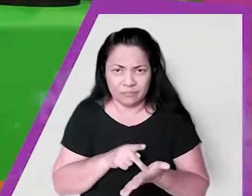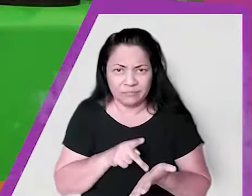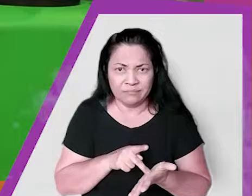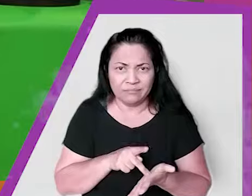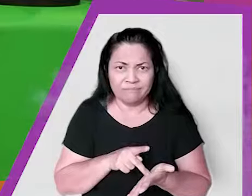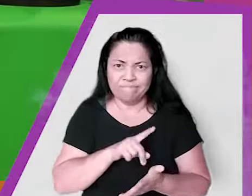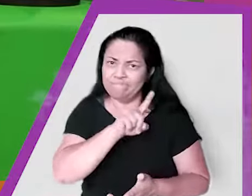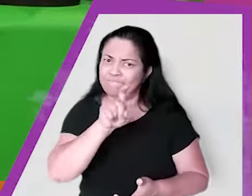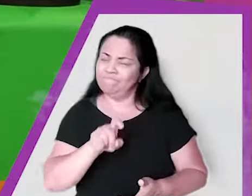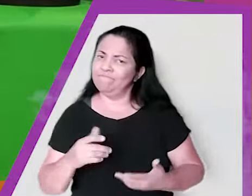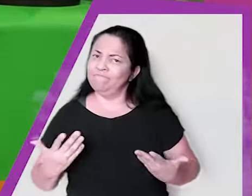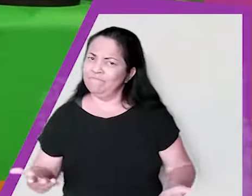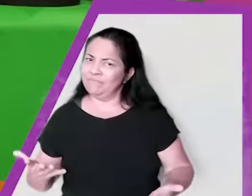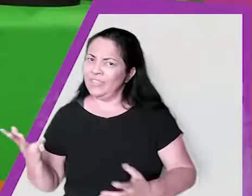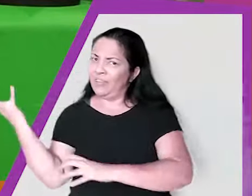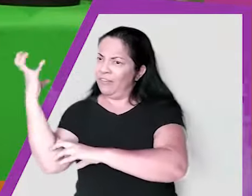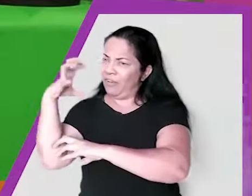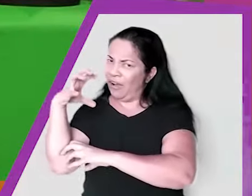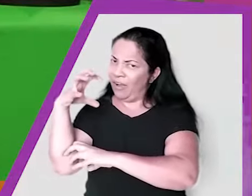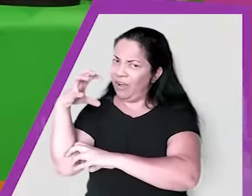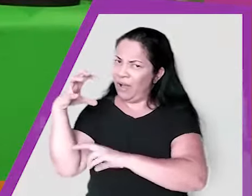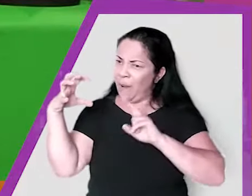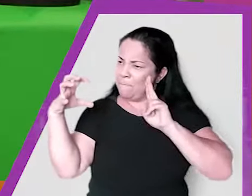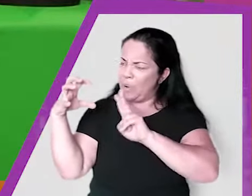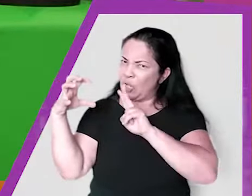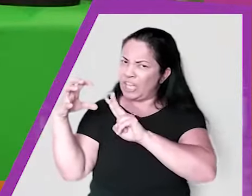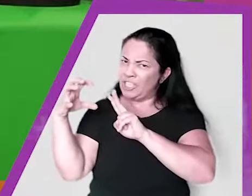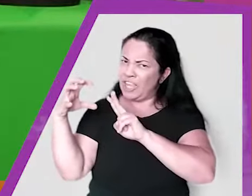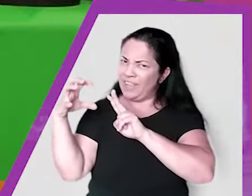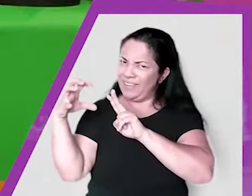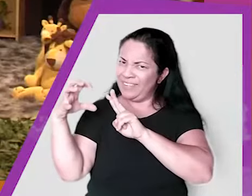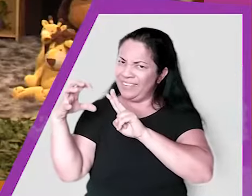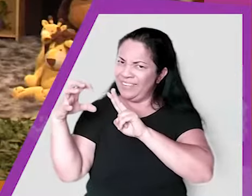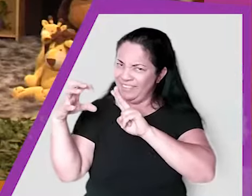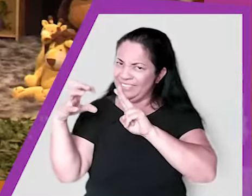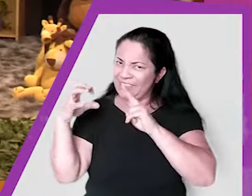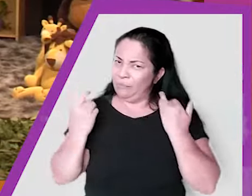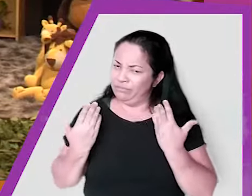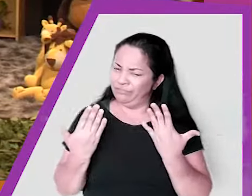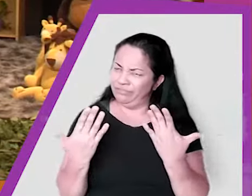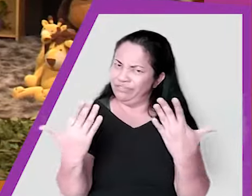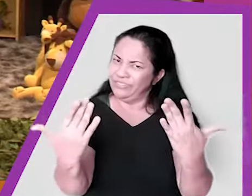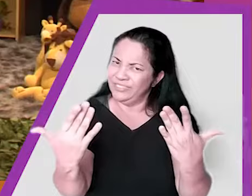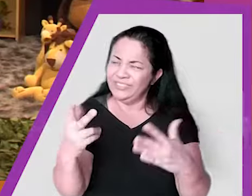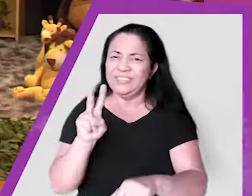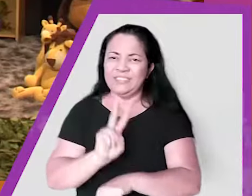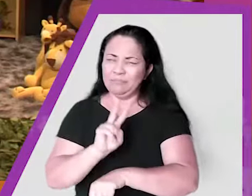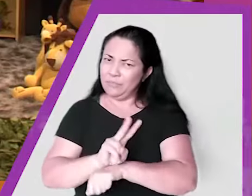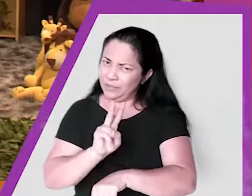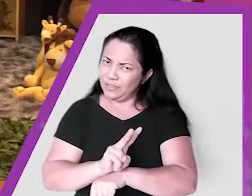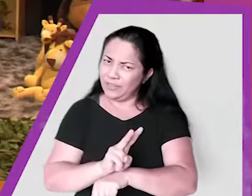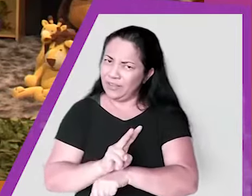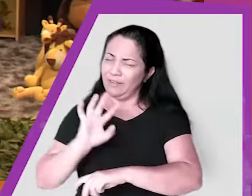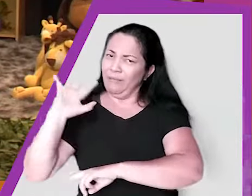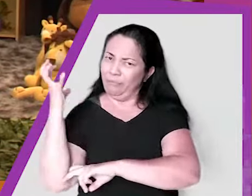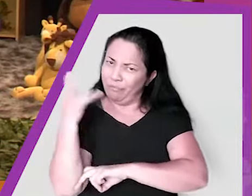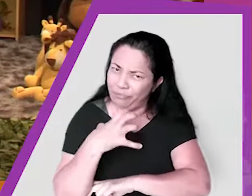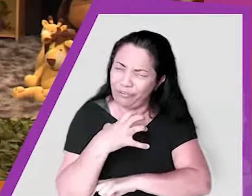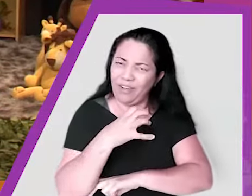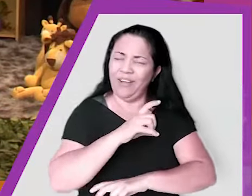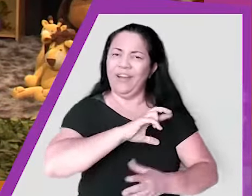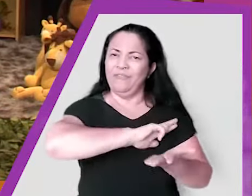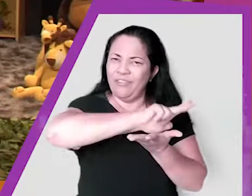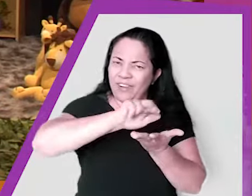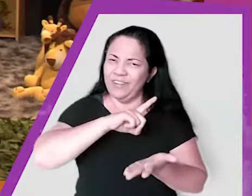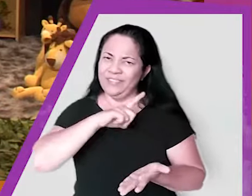Será que o cerrado não merece ser preservado? Será que não vale a pena conservar essa savana com a maior diversidade